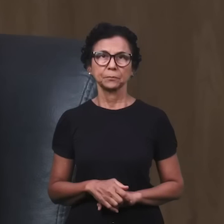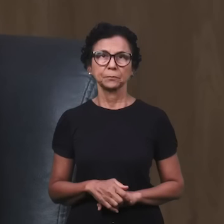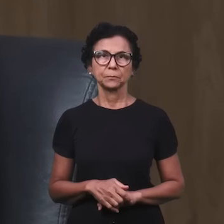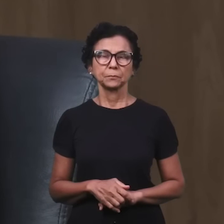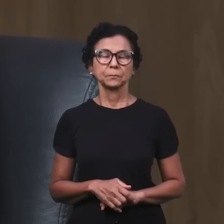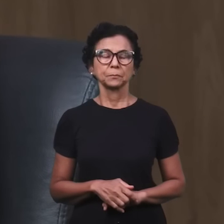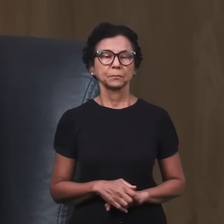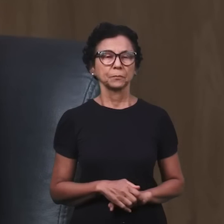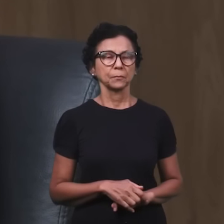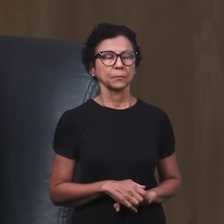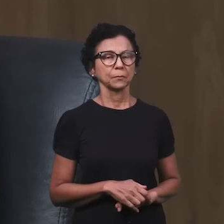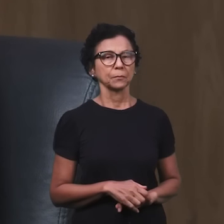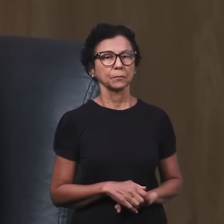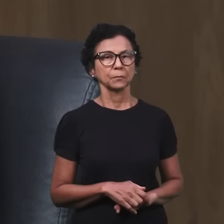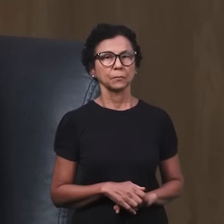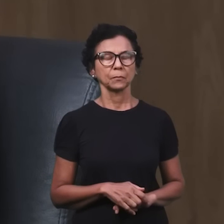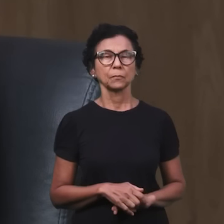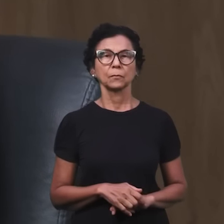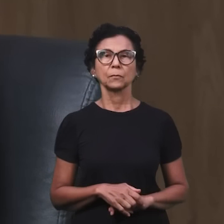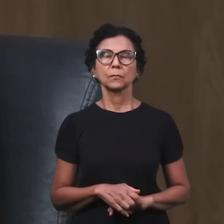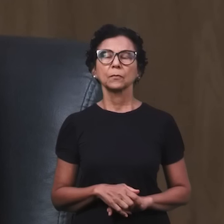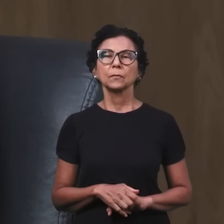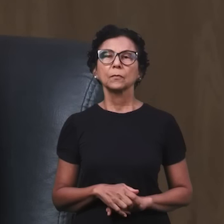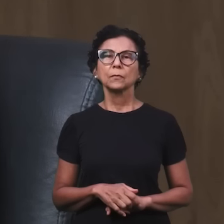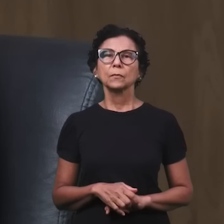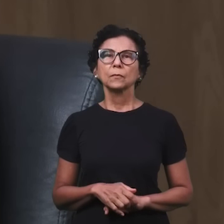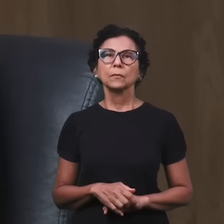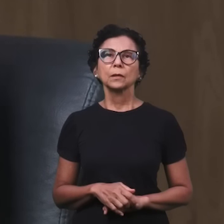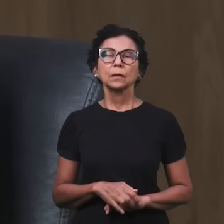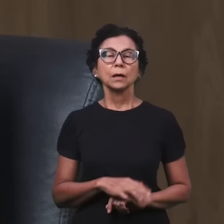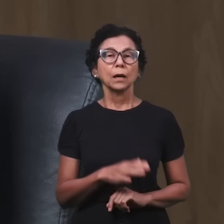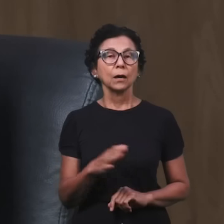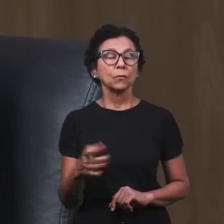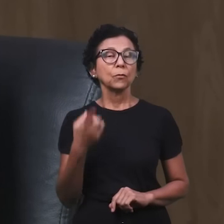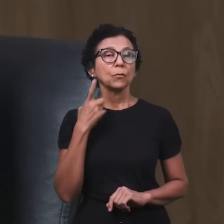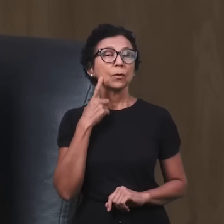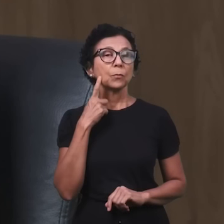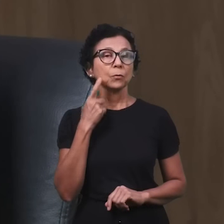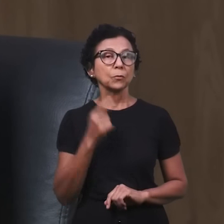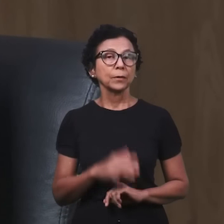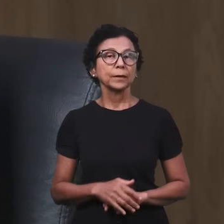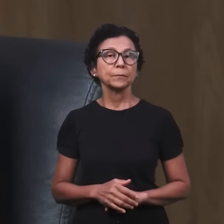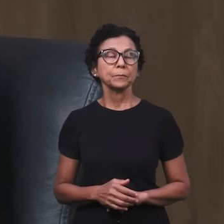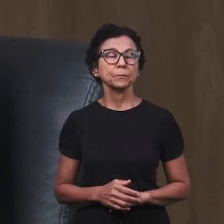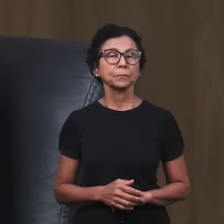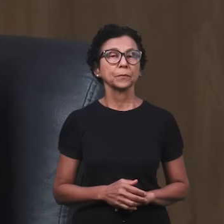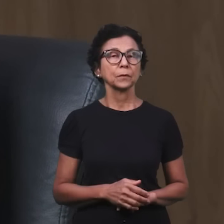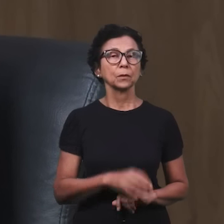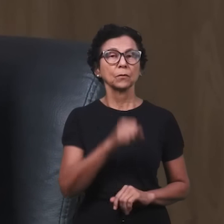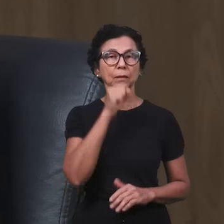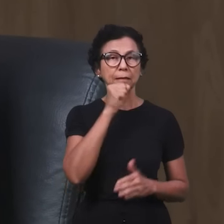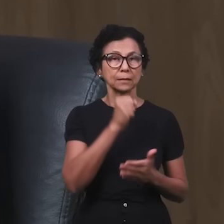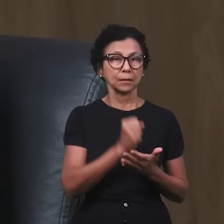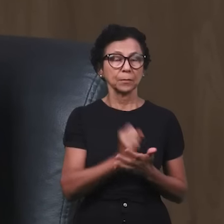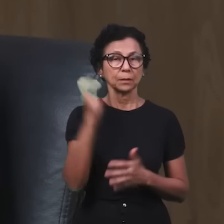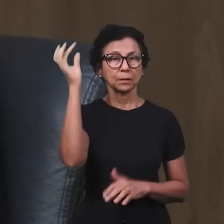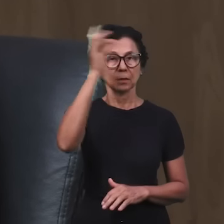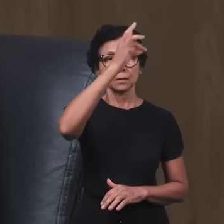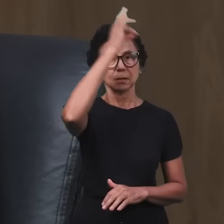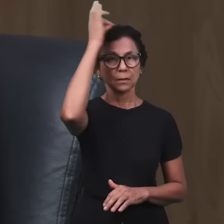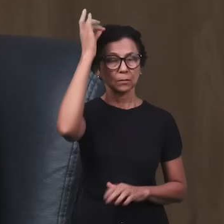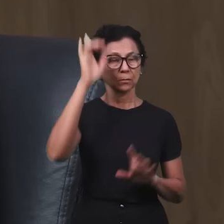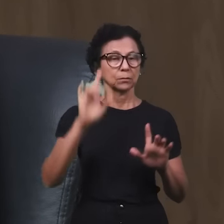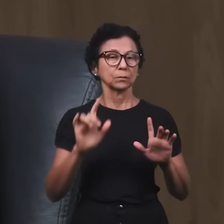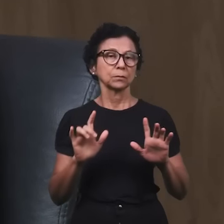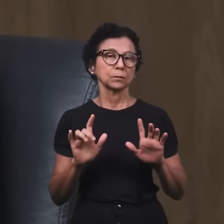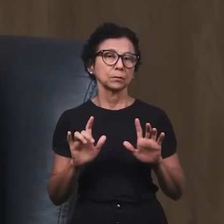irmãos uma outra colocação de uma outra operação do Espírito Santo no Velho Testamento, porque